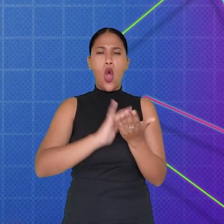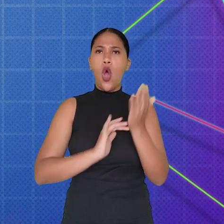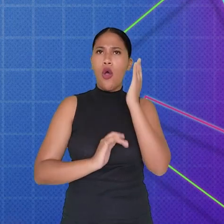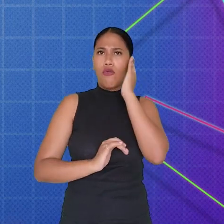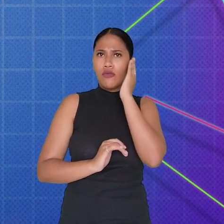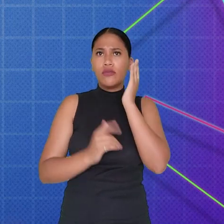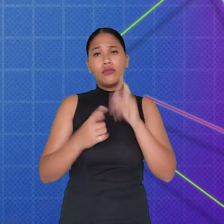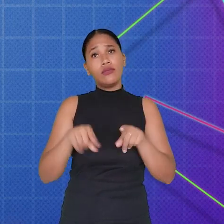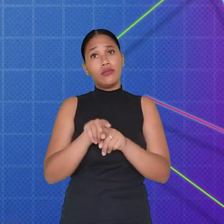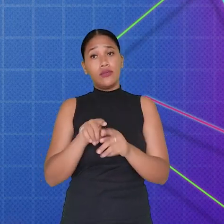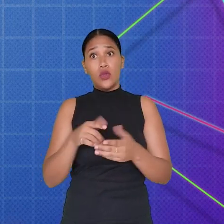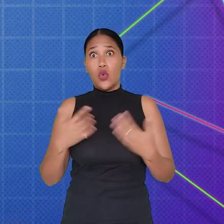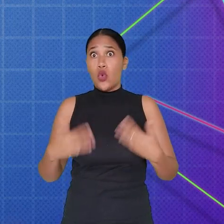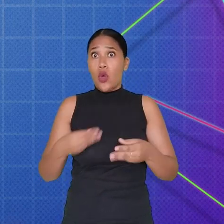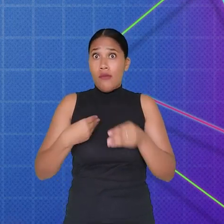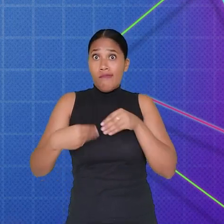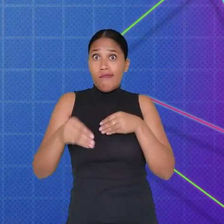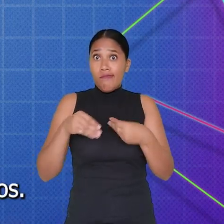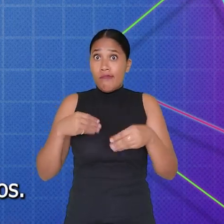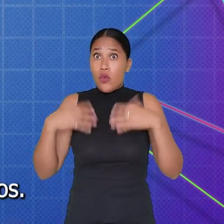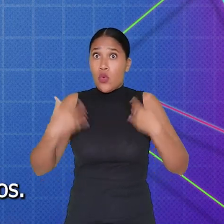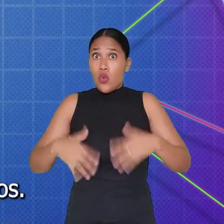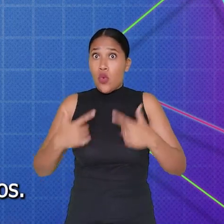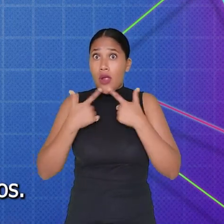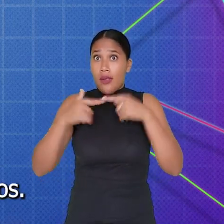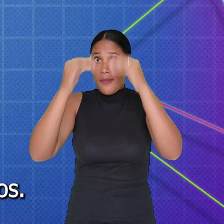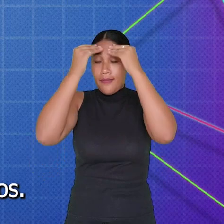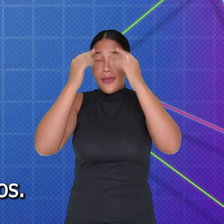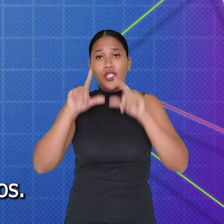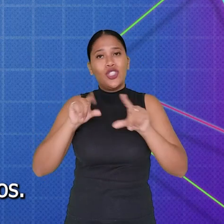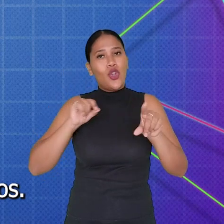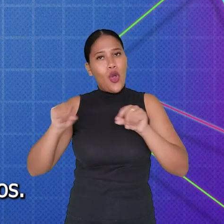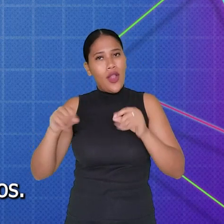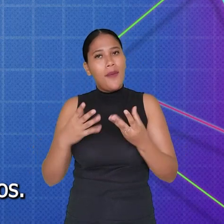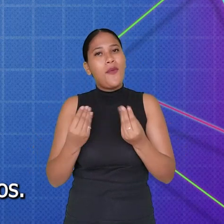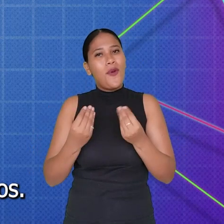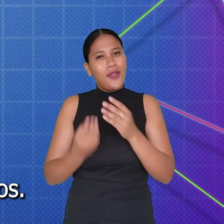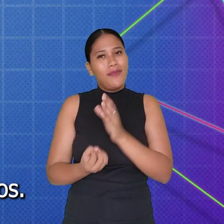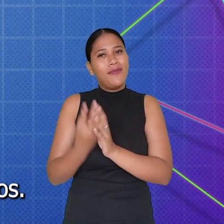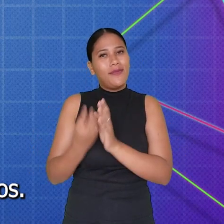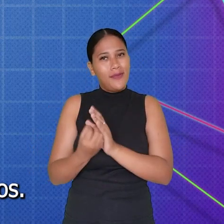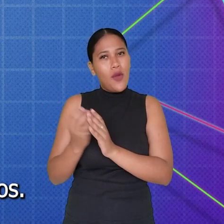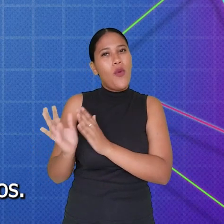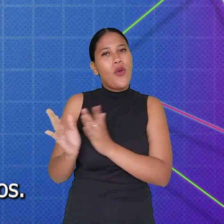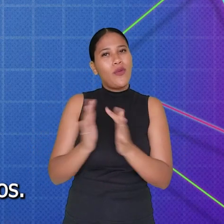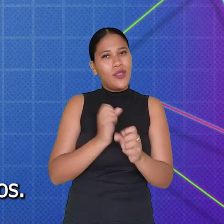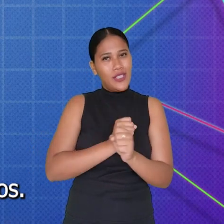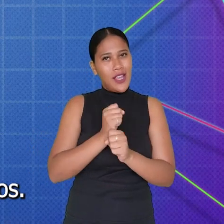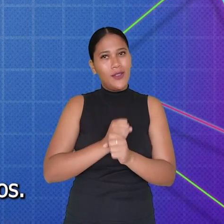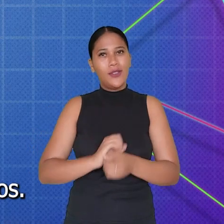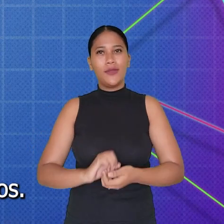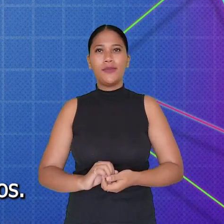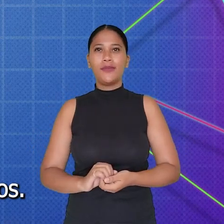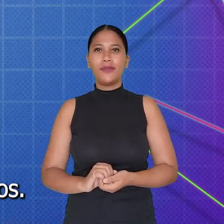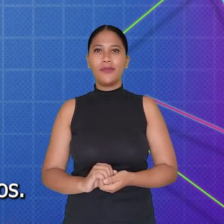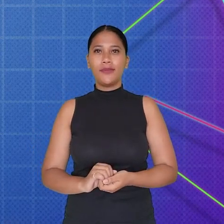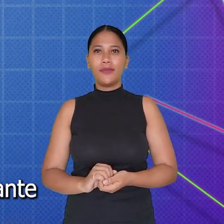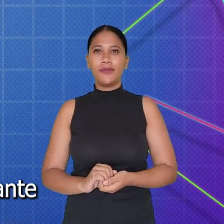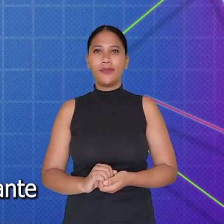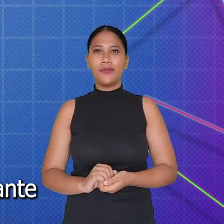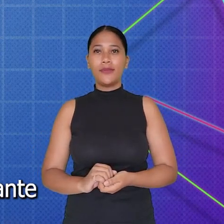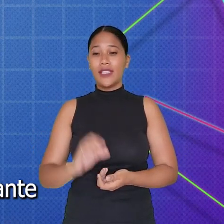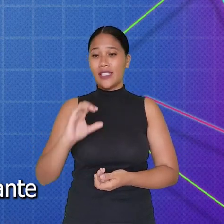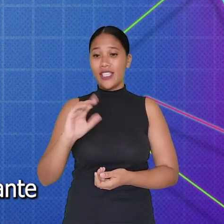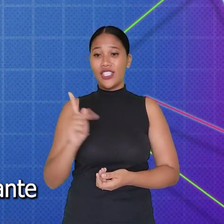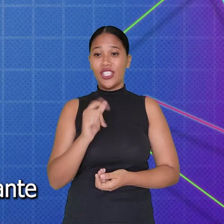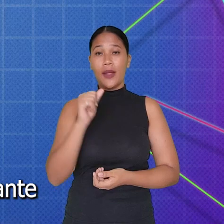mostra a versatilidade e a eficiência dessa linguagem, que tem sido uma escolha popular para muitos desenvolvedores ao longo dos anos.